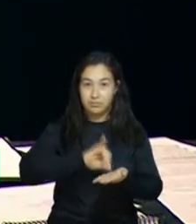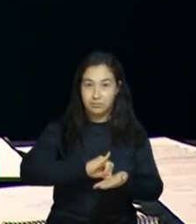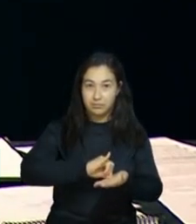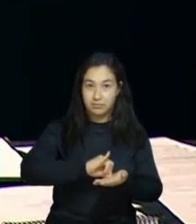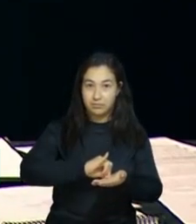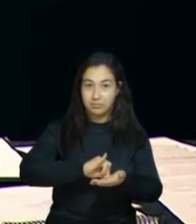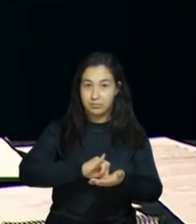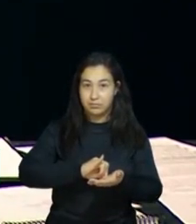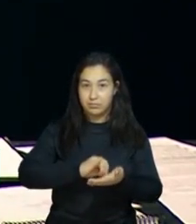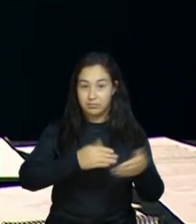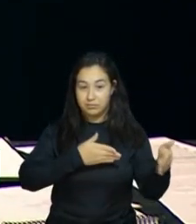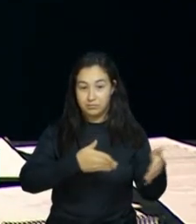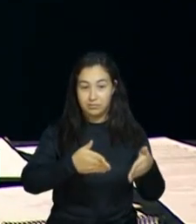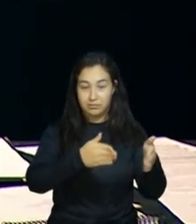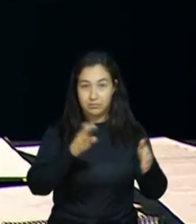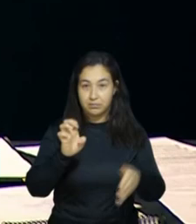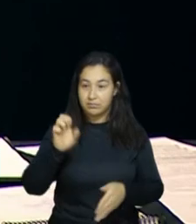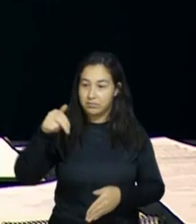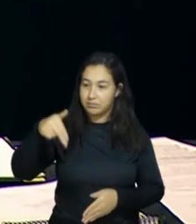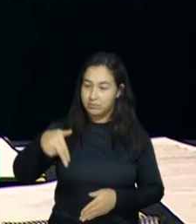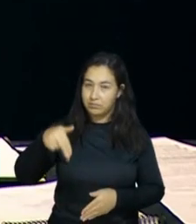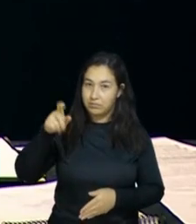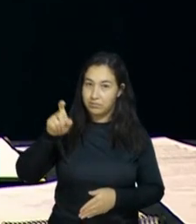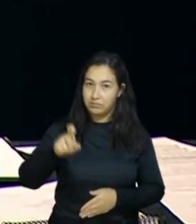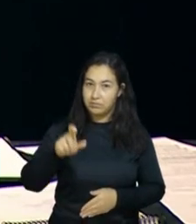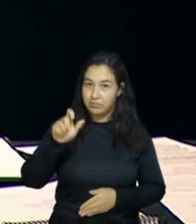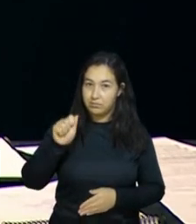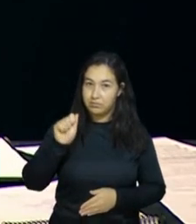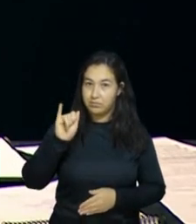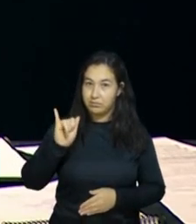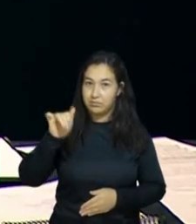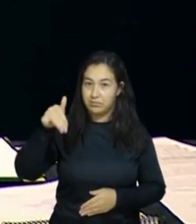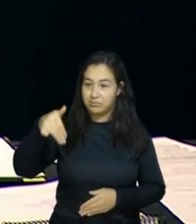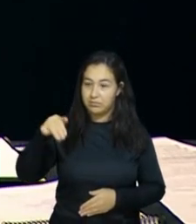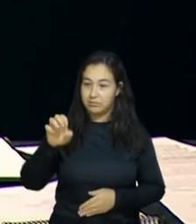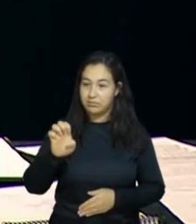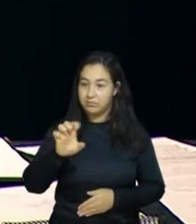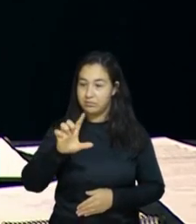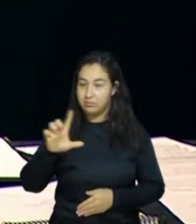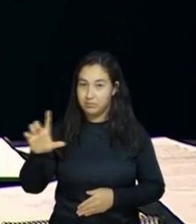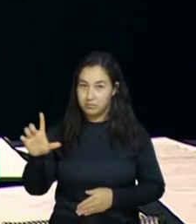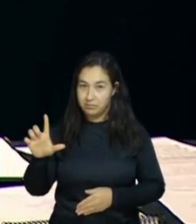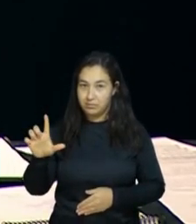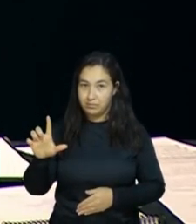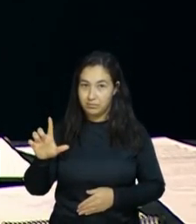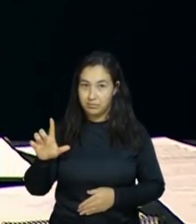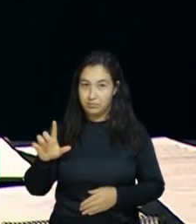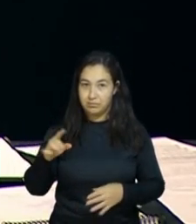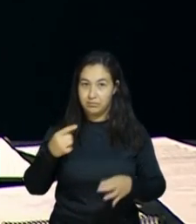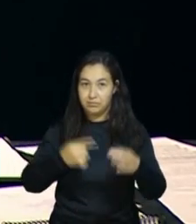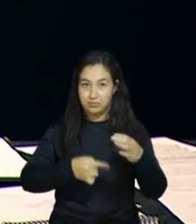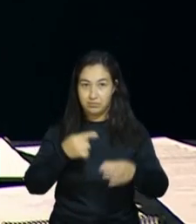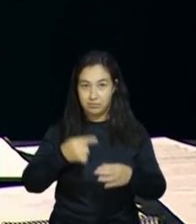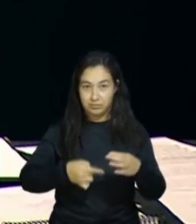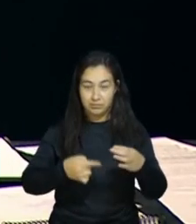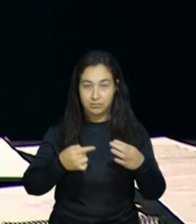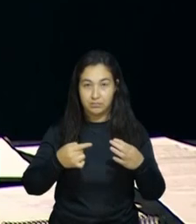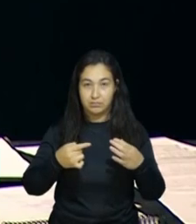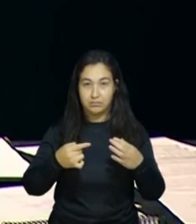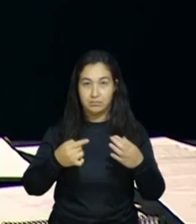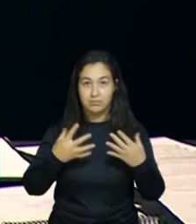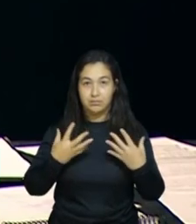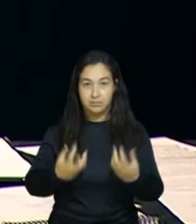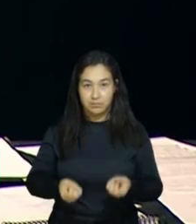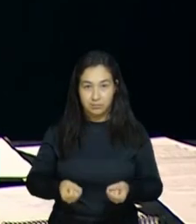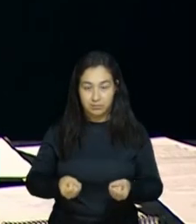Enxaimel. Com pareceres favoráveis da Comissão de Constituição e Justiça, Daniel Cândido, relator deputado Daniel